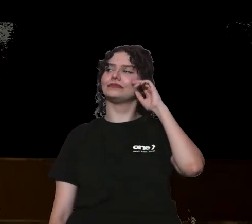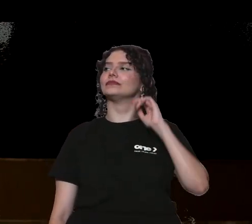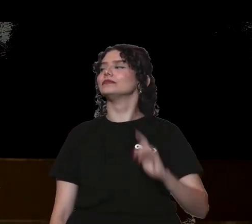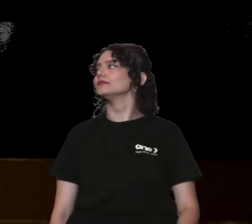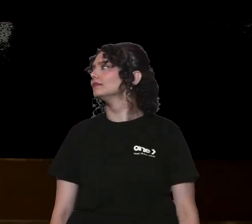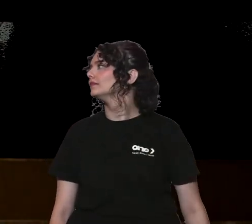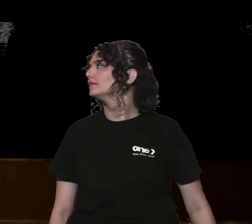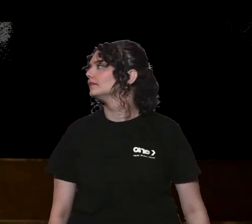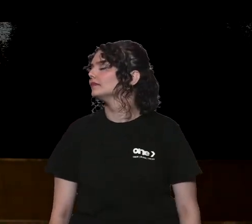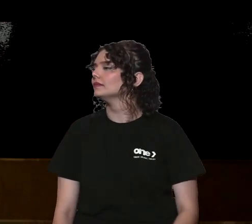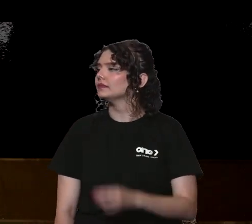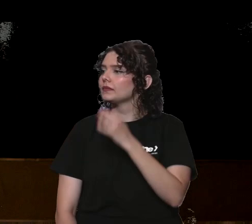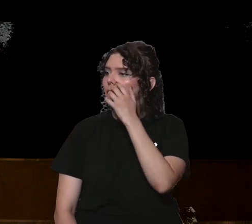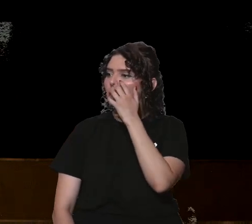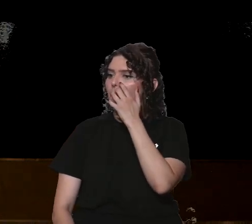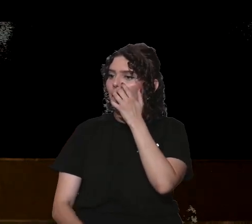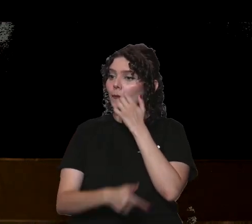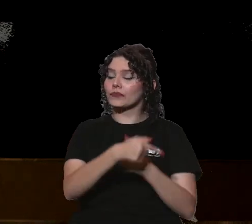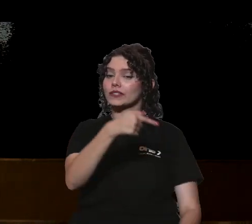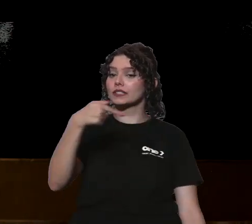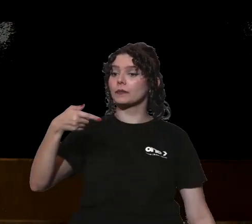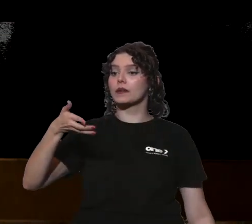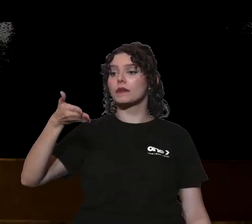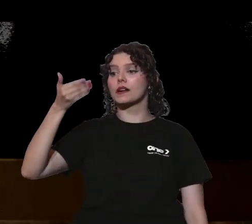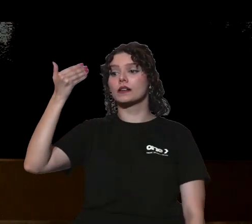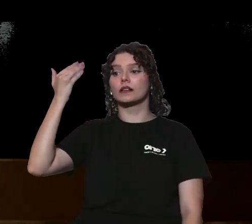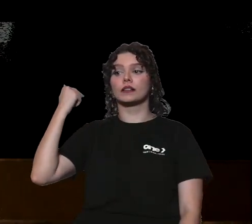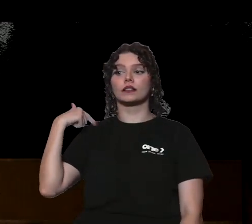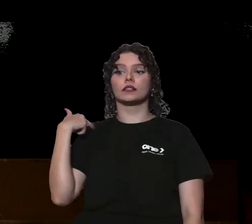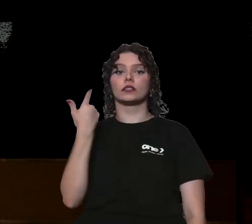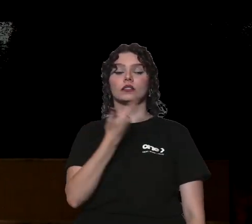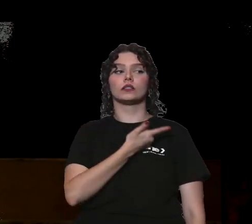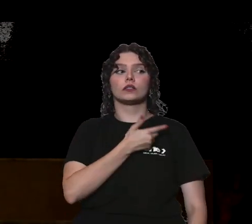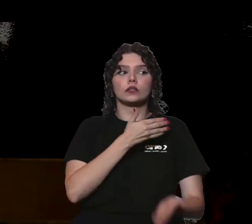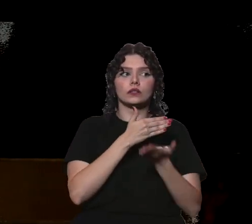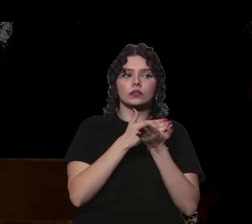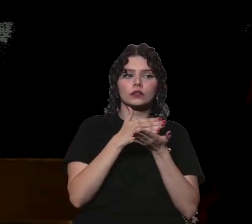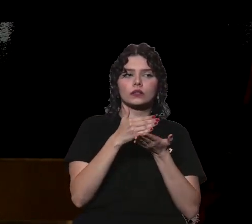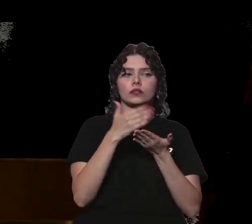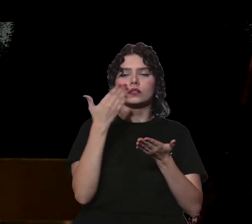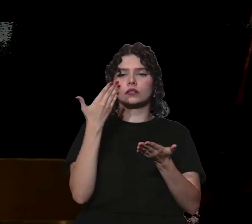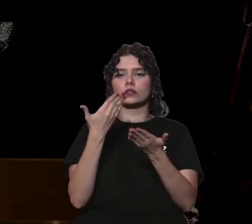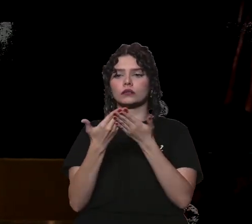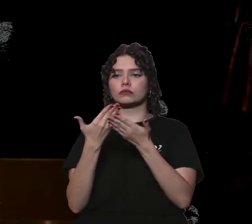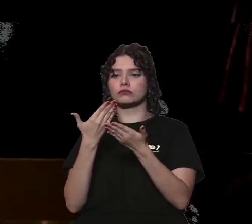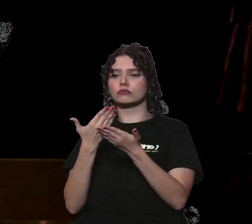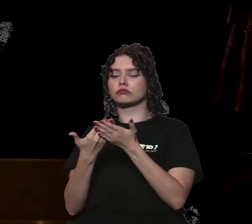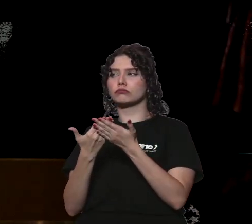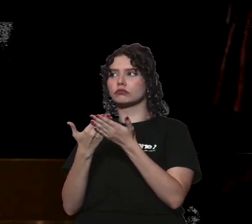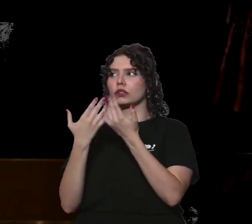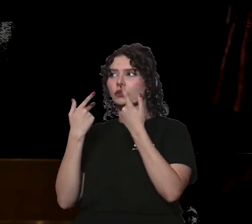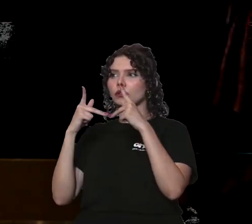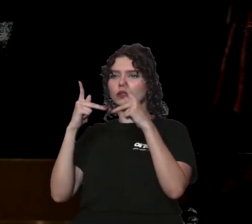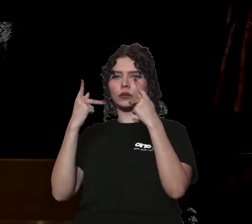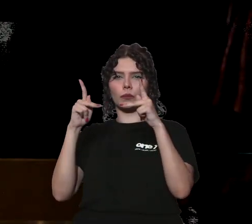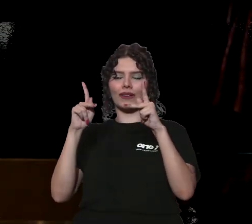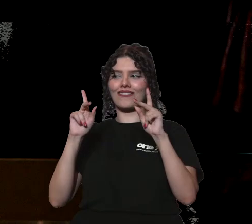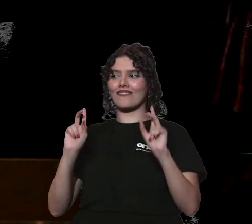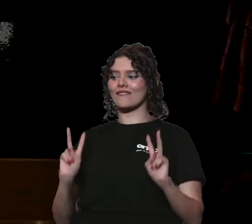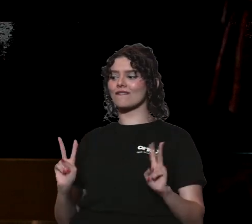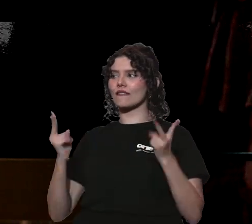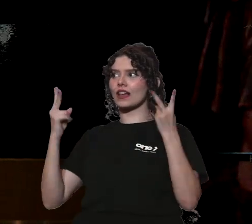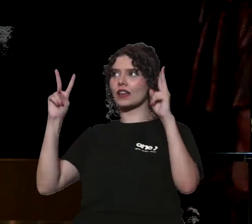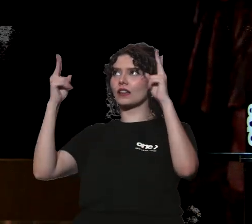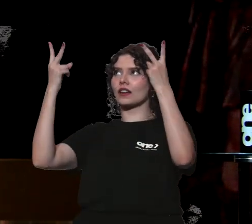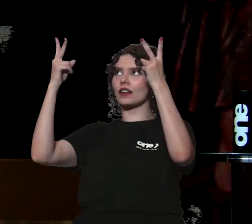Isso. Semana passada, nós começamos a estudar uma mensagem sobre valorizar a presença